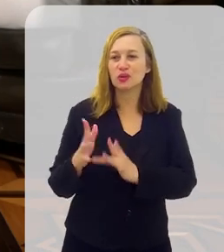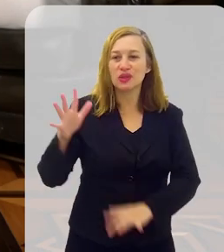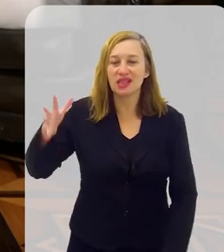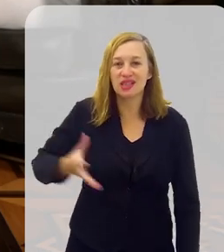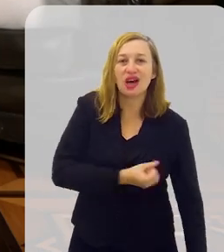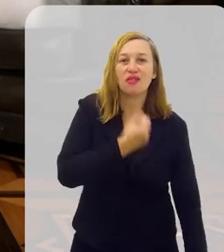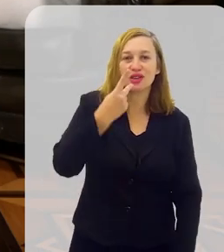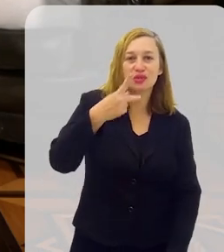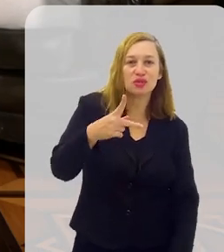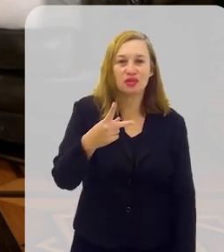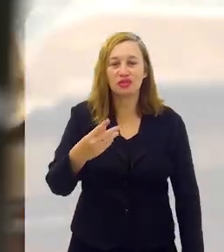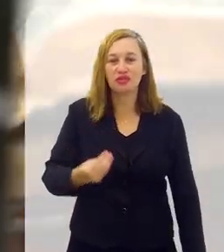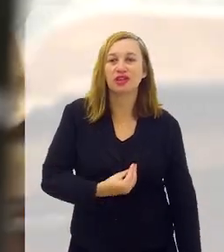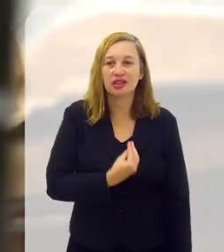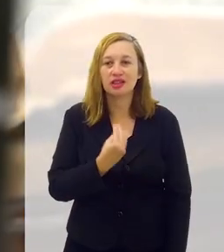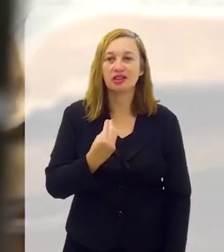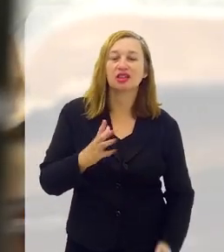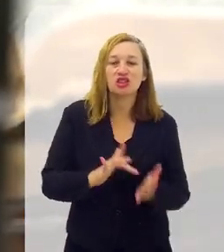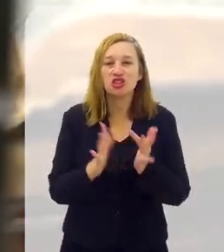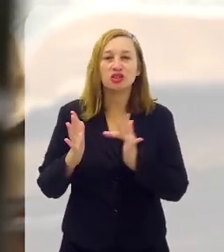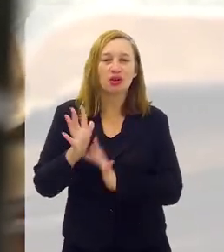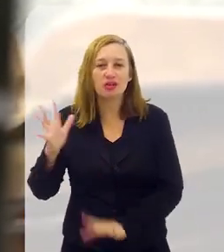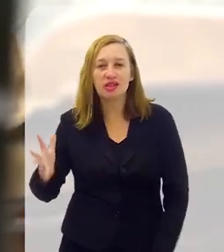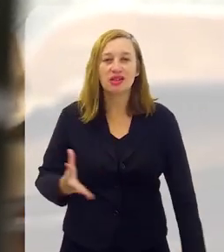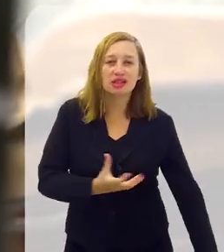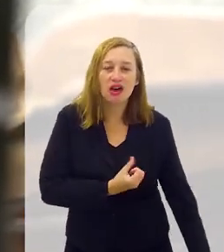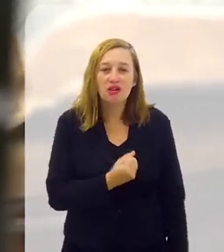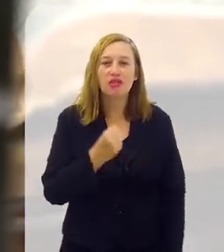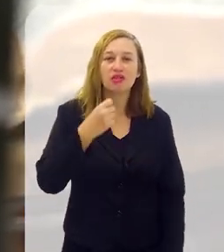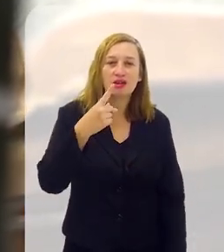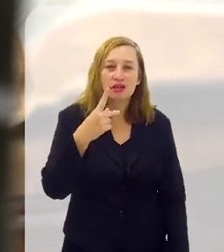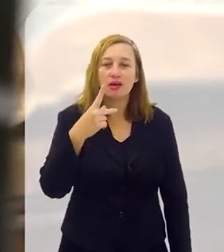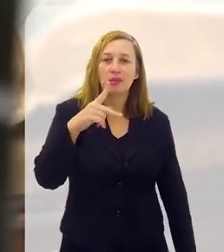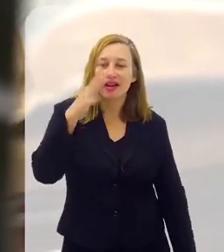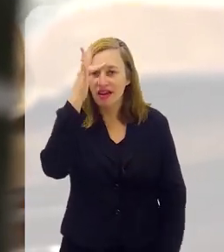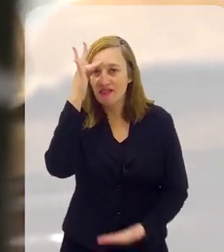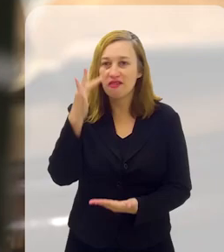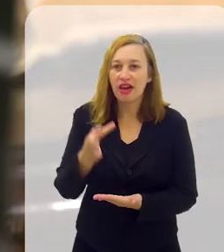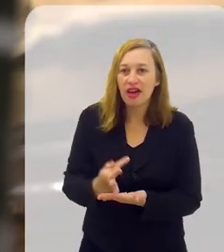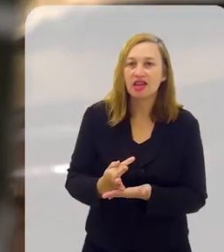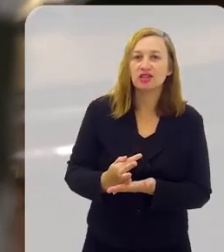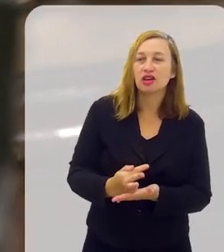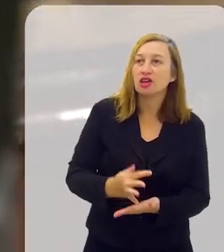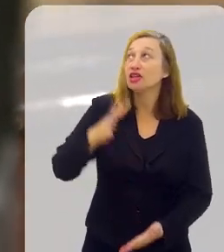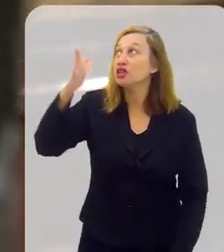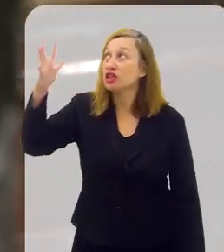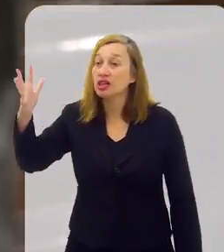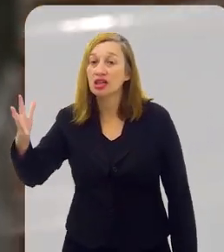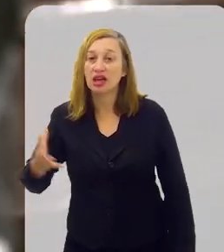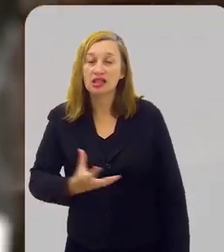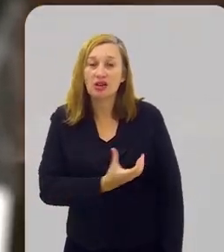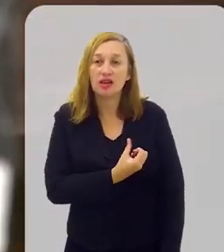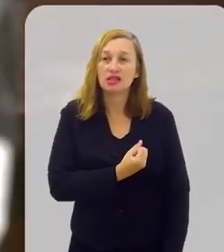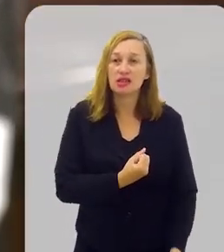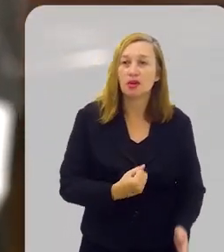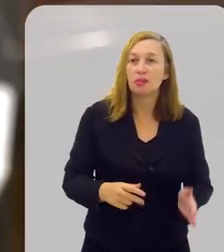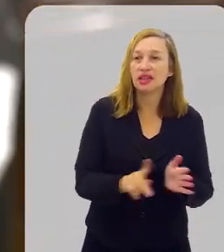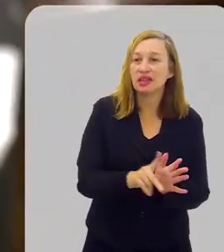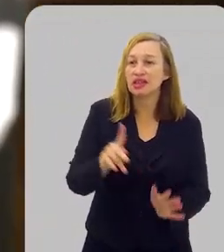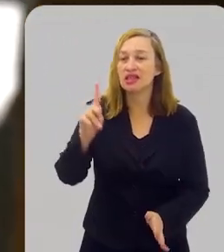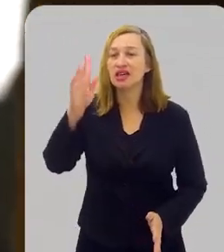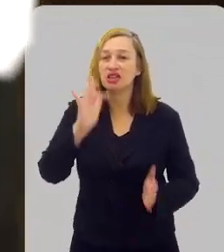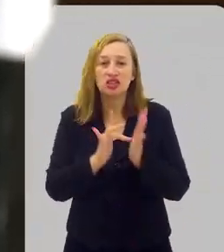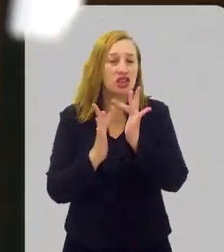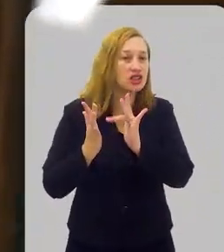Só Jesus te salva pela graça. Só Jesus te salva pela